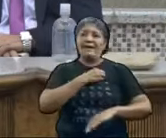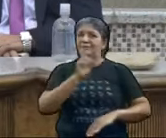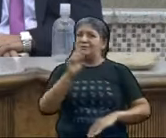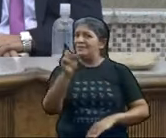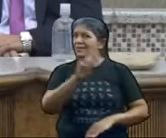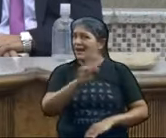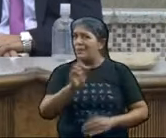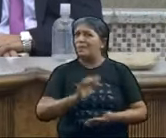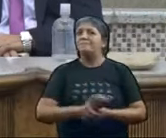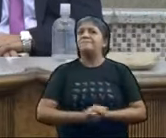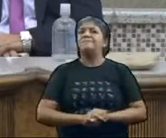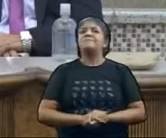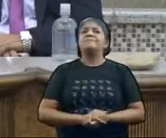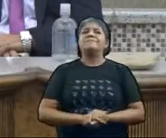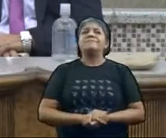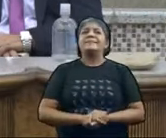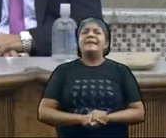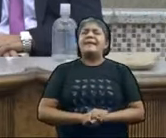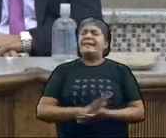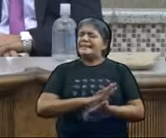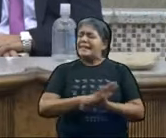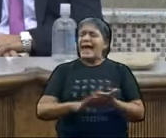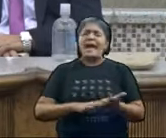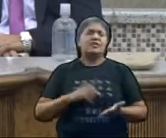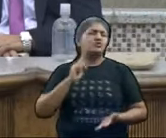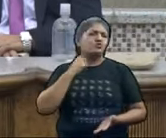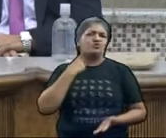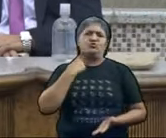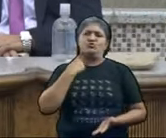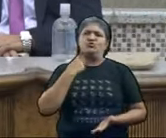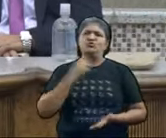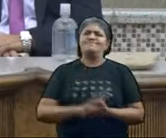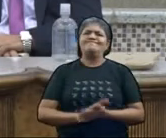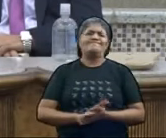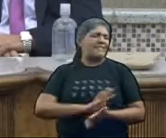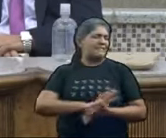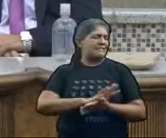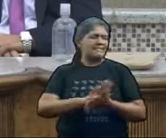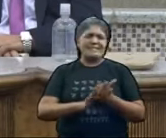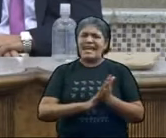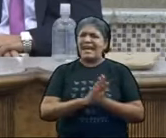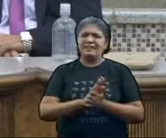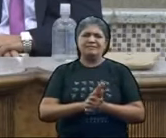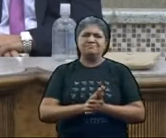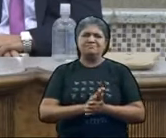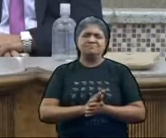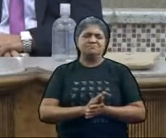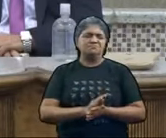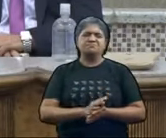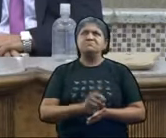Glorificado seja o nome do Senhor. Nada que é impuro, nada que é corruptível.